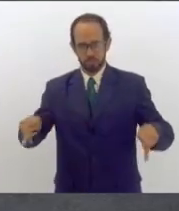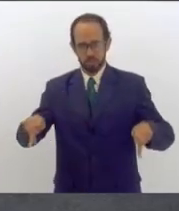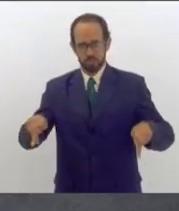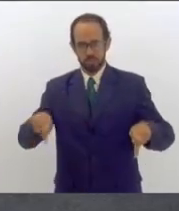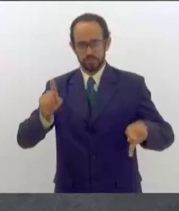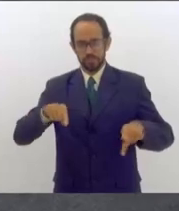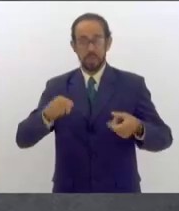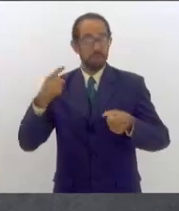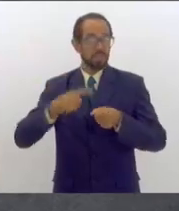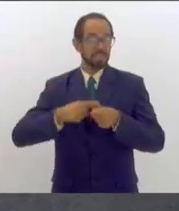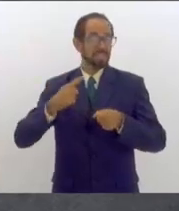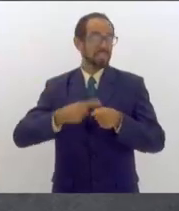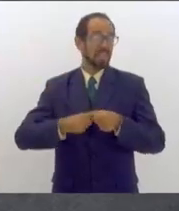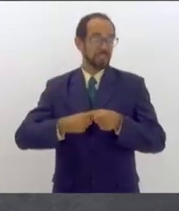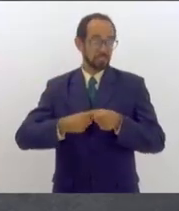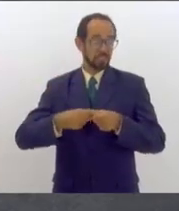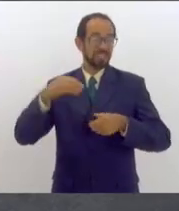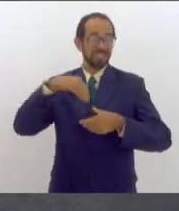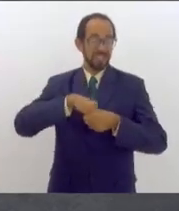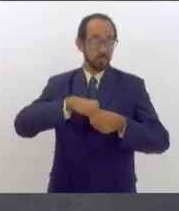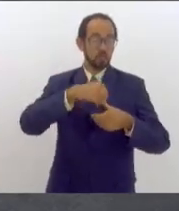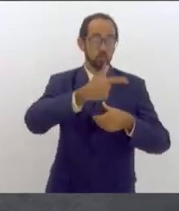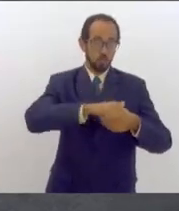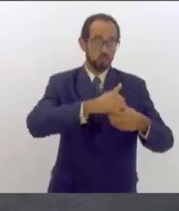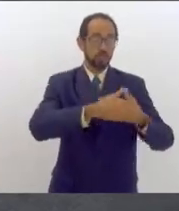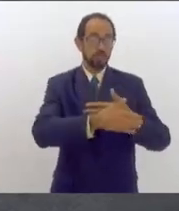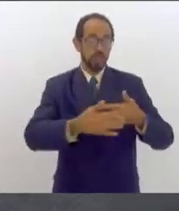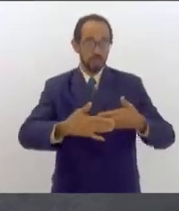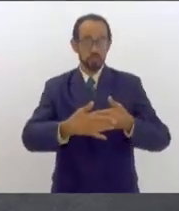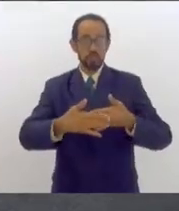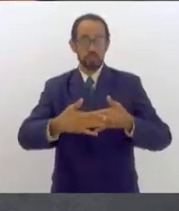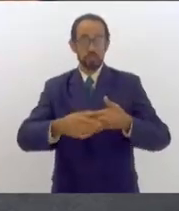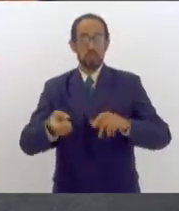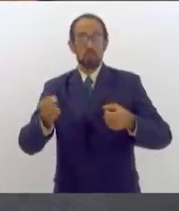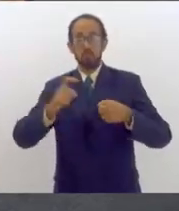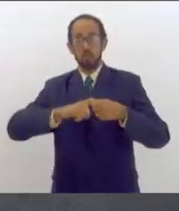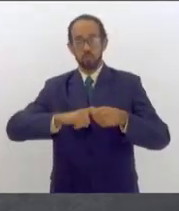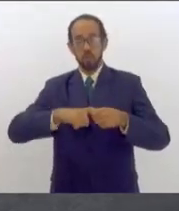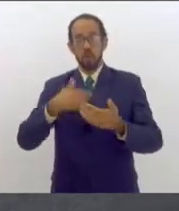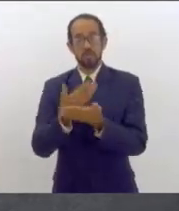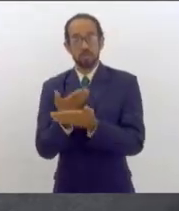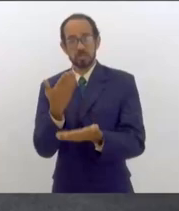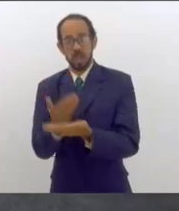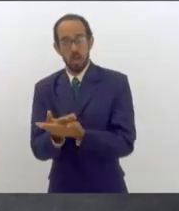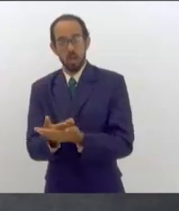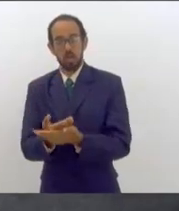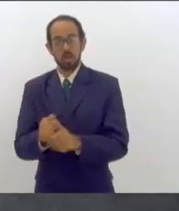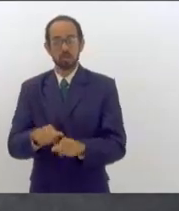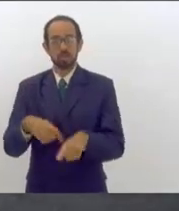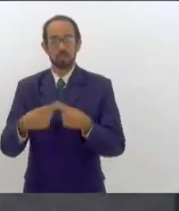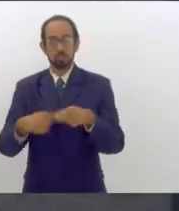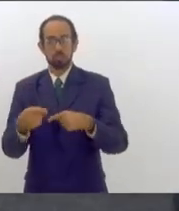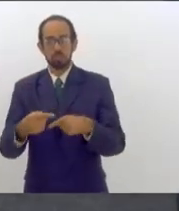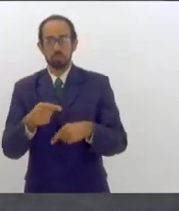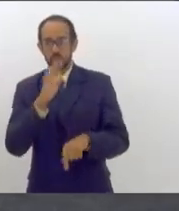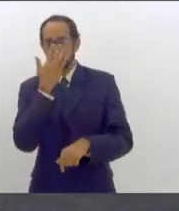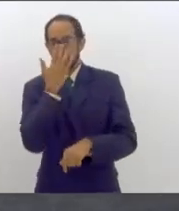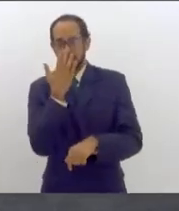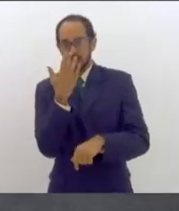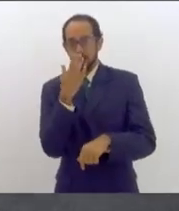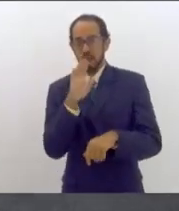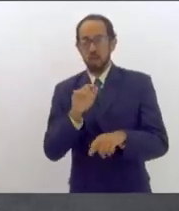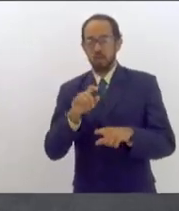agora teve a volta às aulas que teve a volta dos serviços após enfim os feriados de carnaval